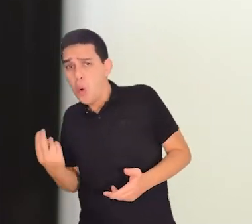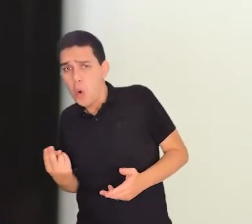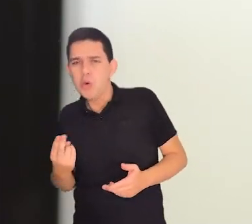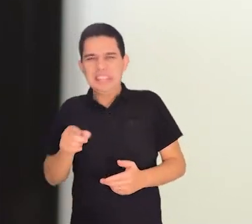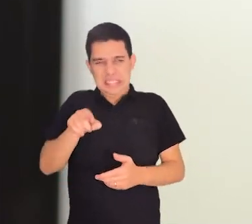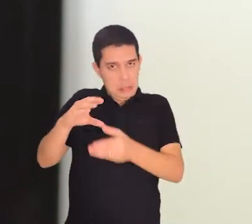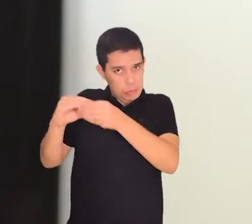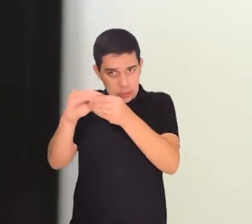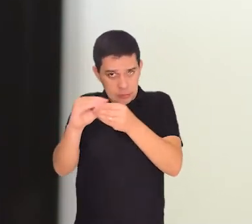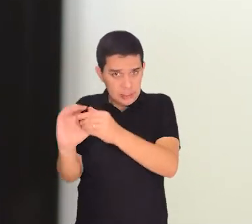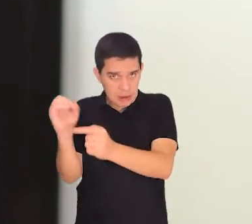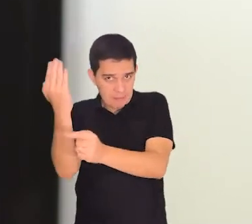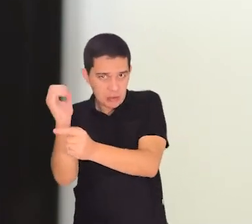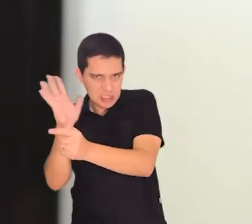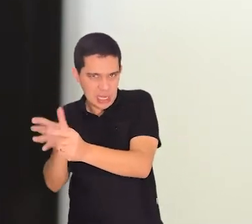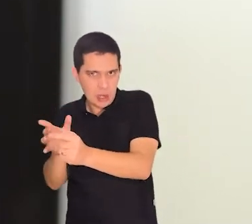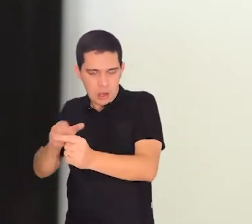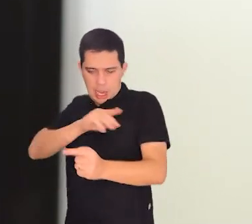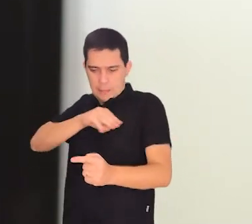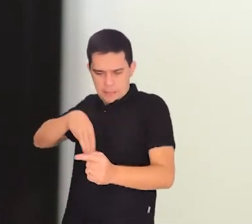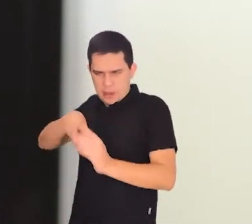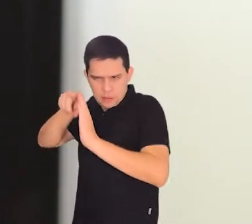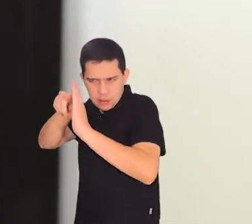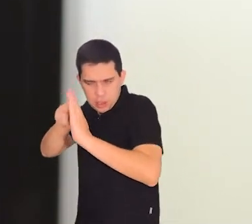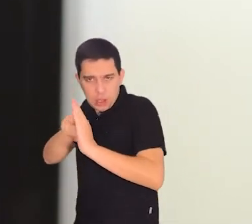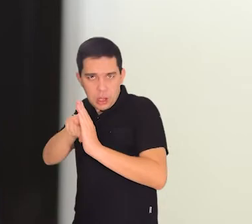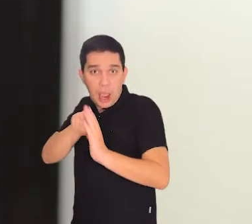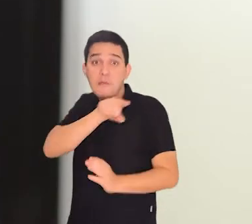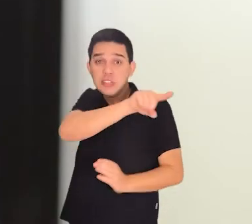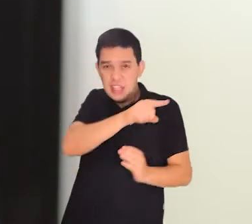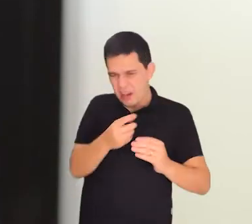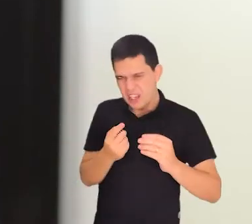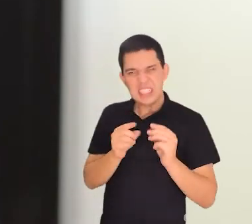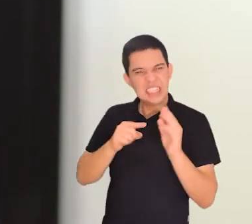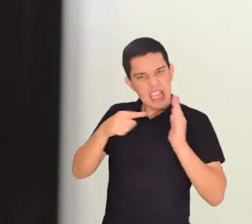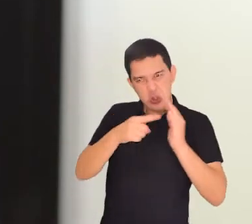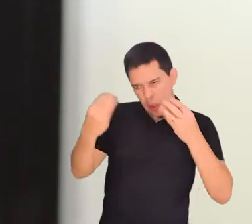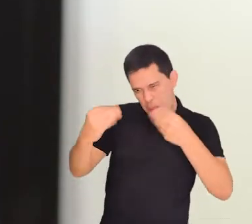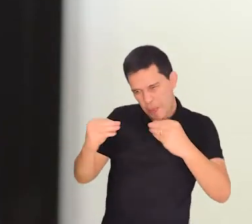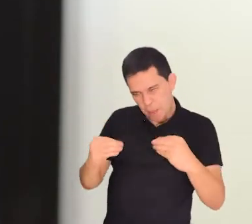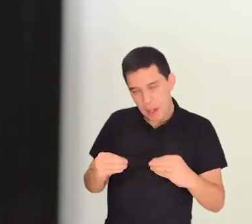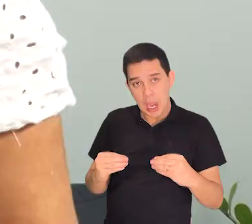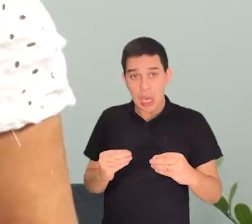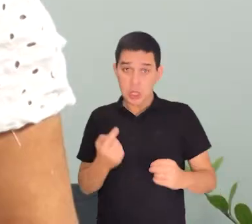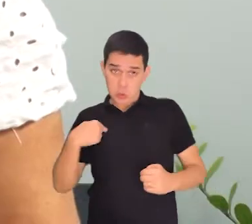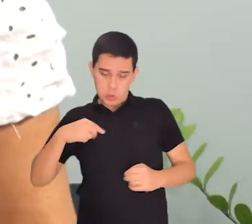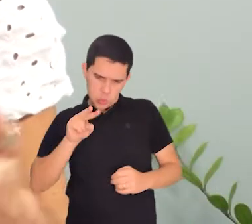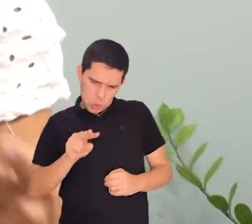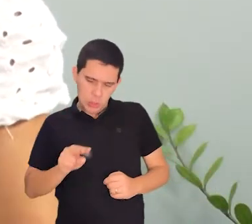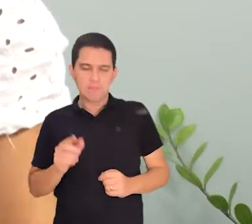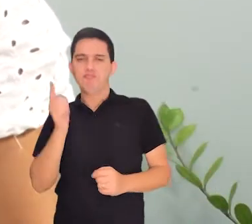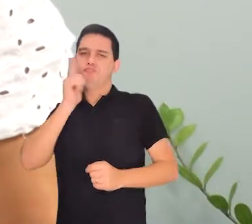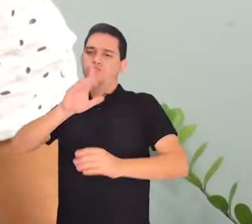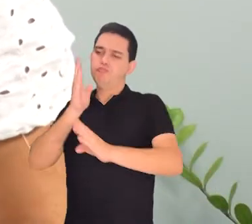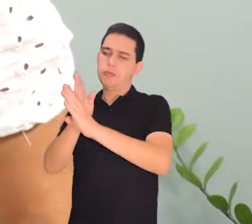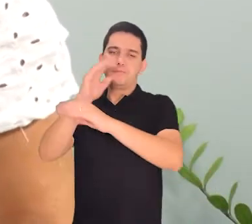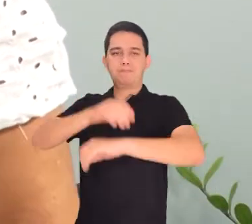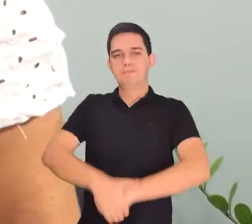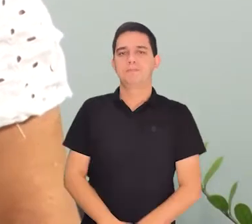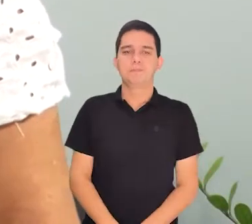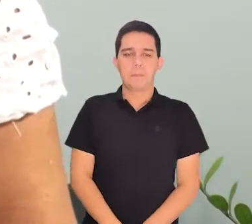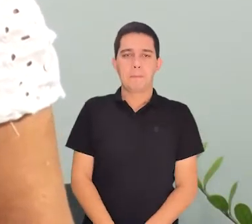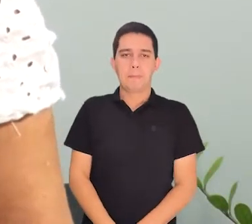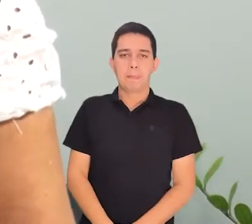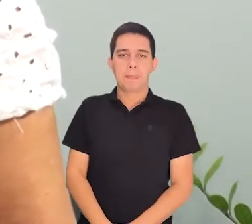aquelas informações daquela cooperativa que já vem sendo investigada pelo Ministério Público. O Hora Extra vai mostrar